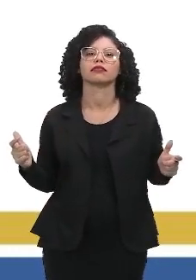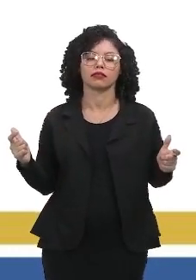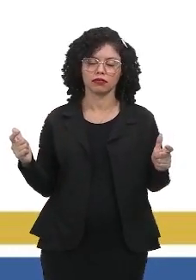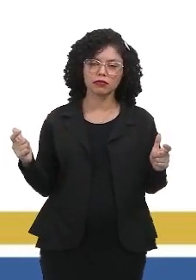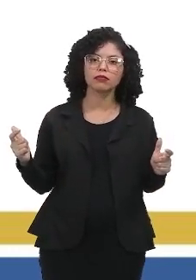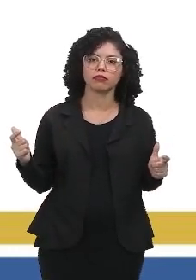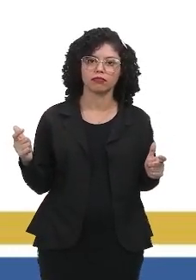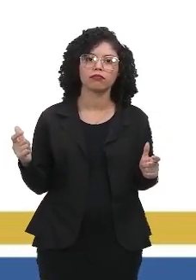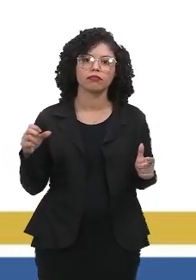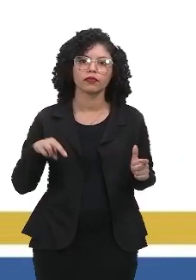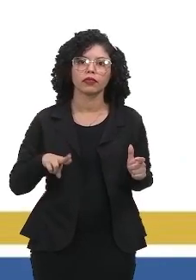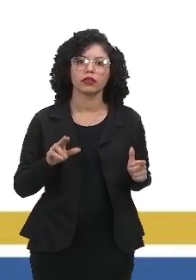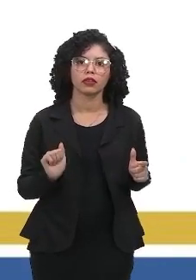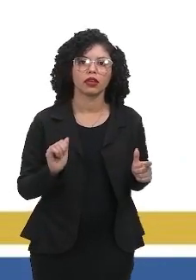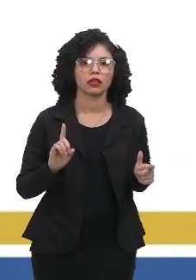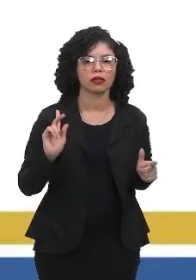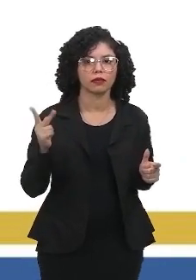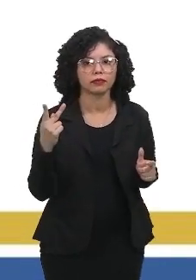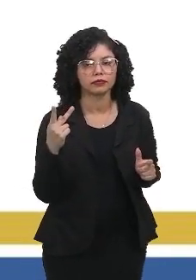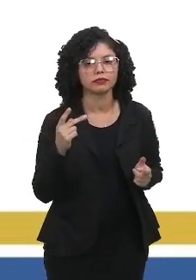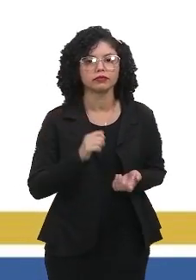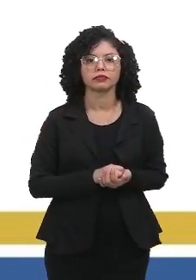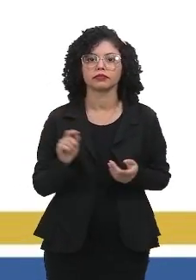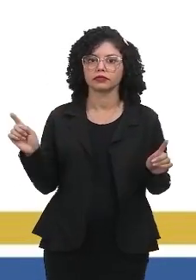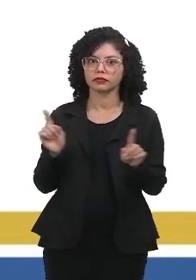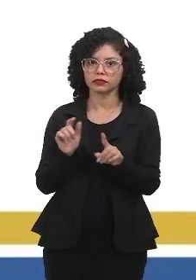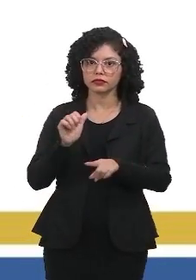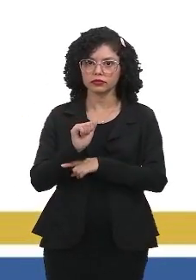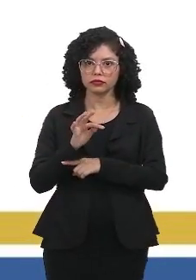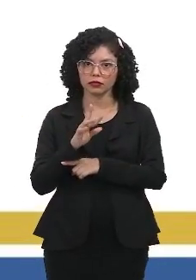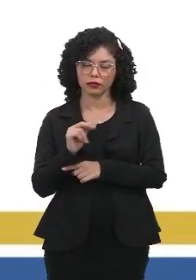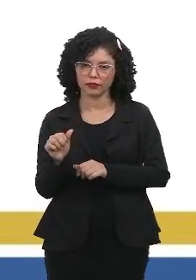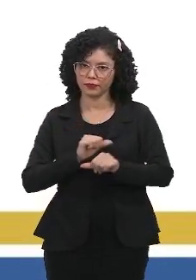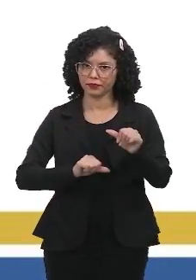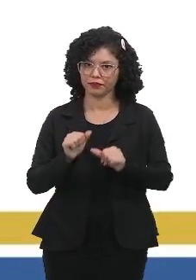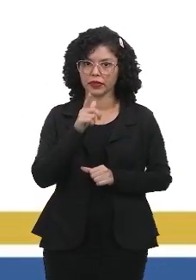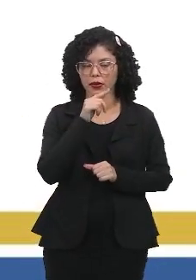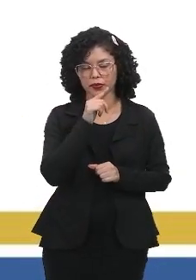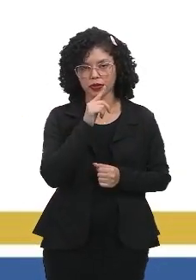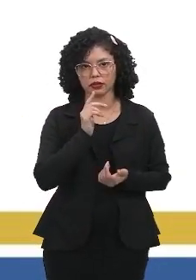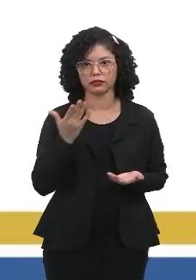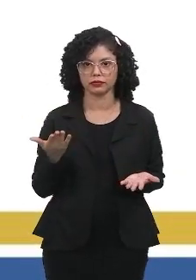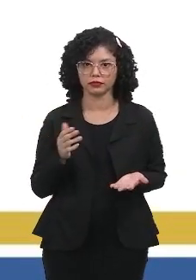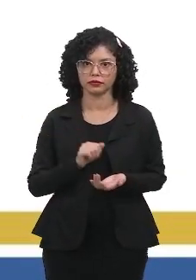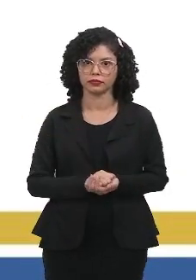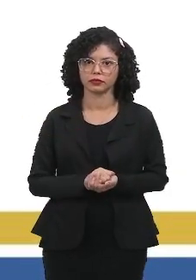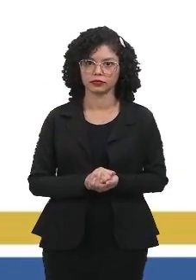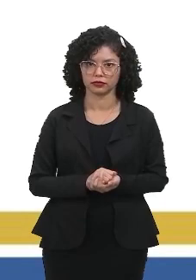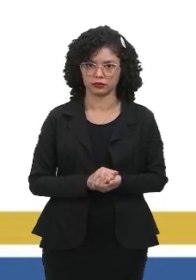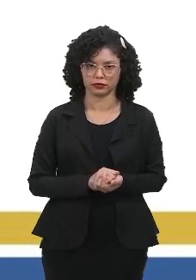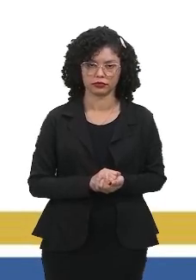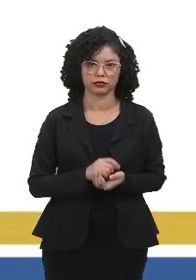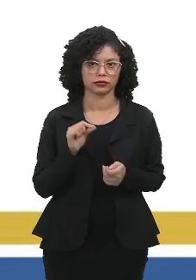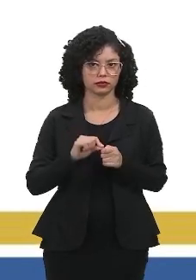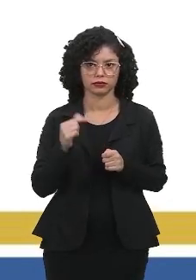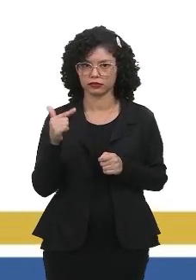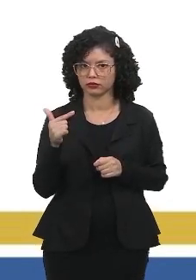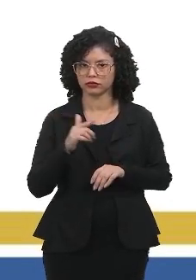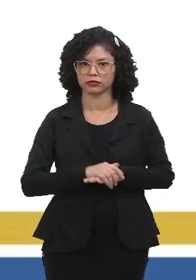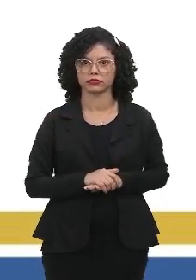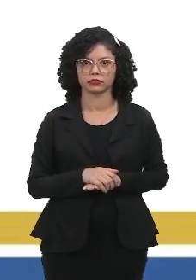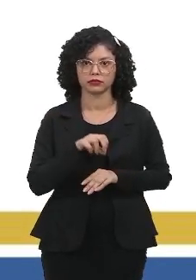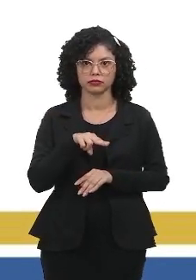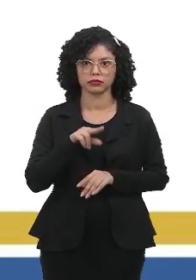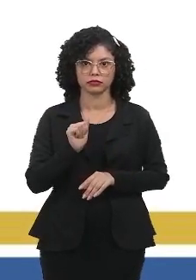celular de ATP não ATP não alterou água não água não vai ser nem formada